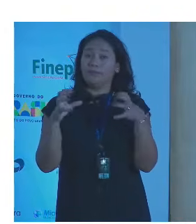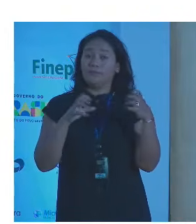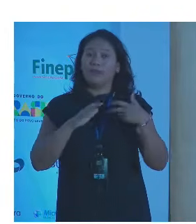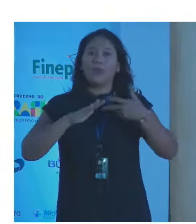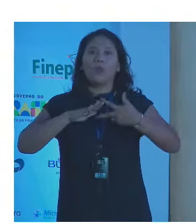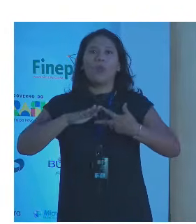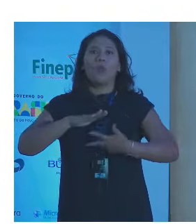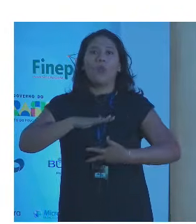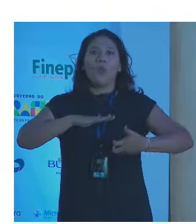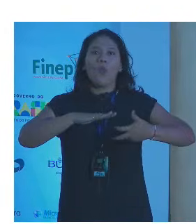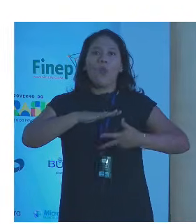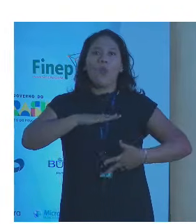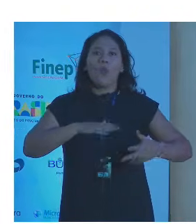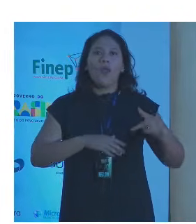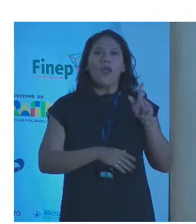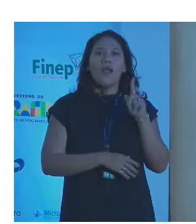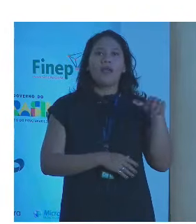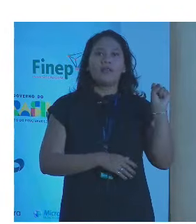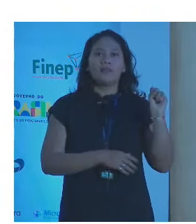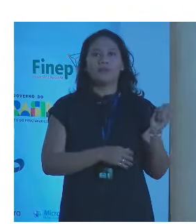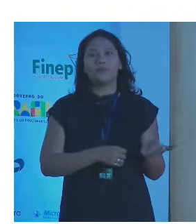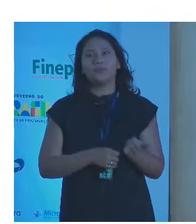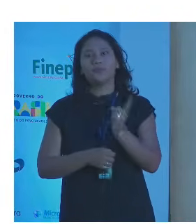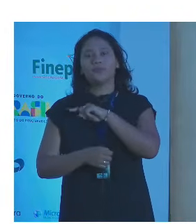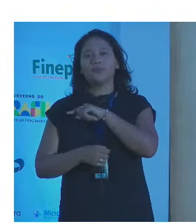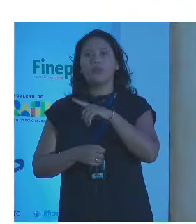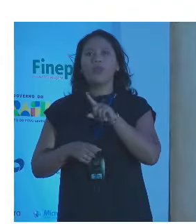exploração de óleo e gás aí na nossa região.